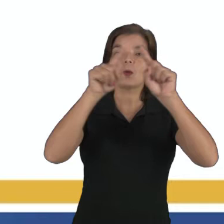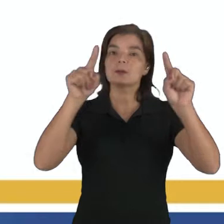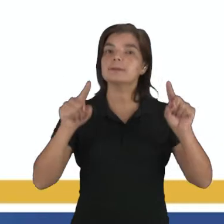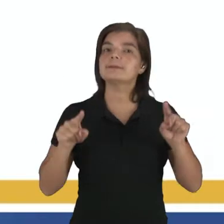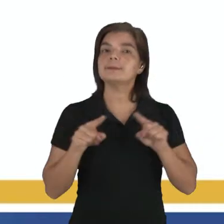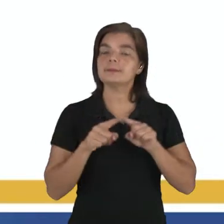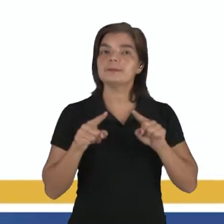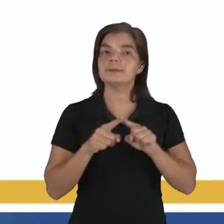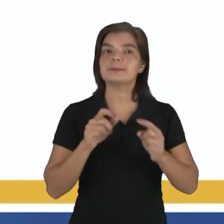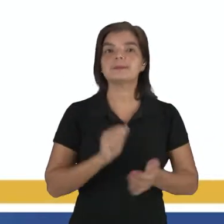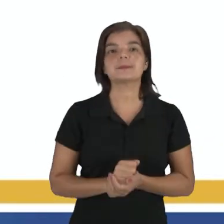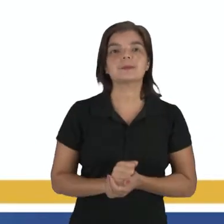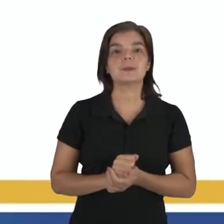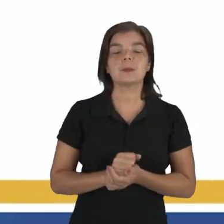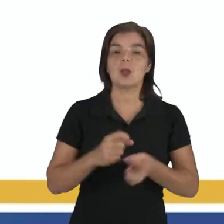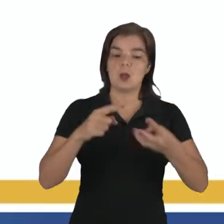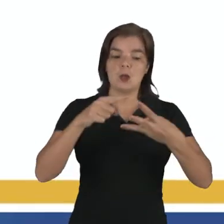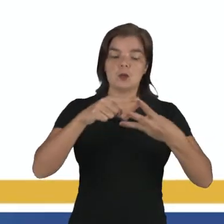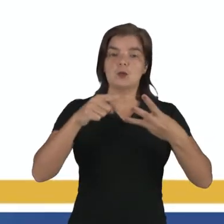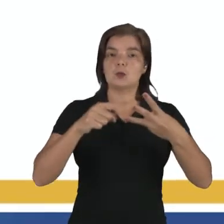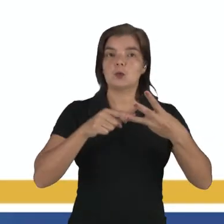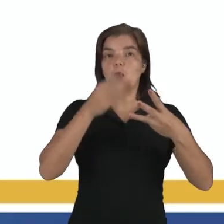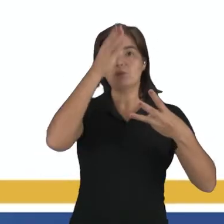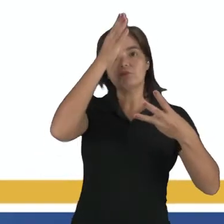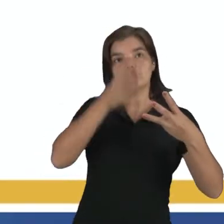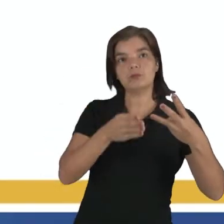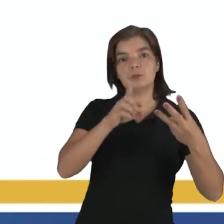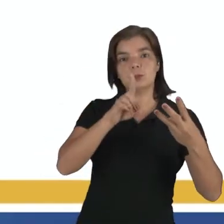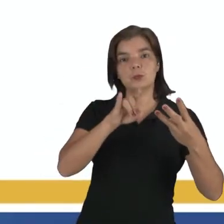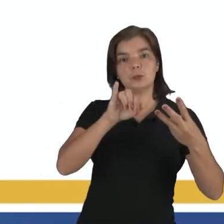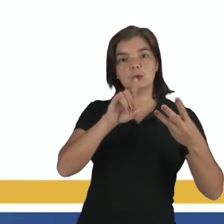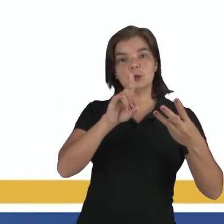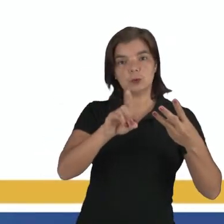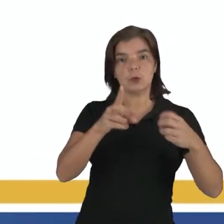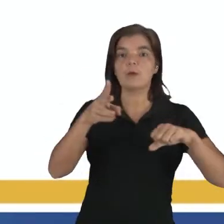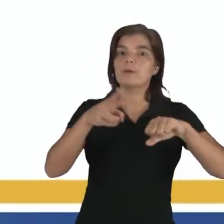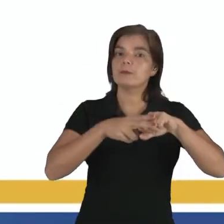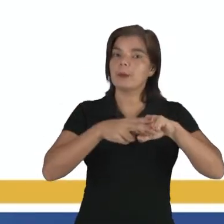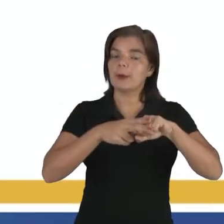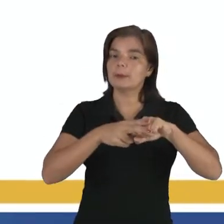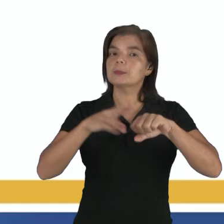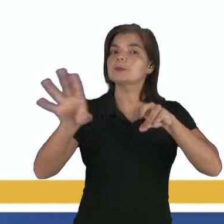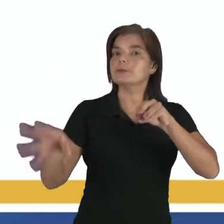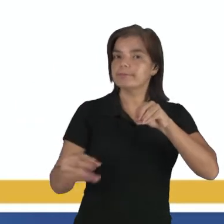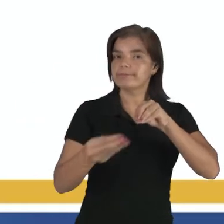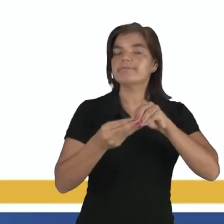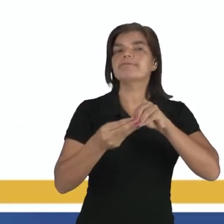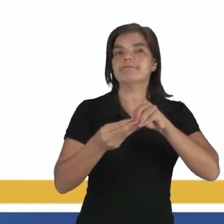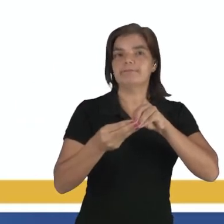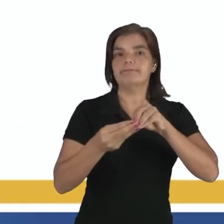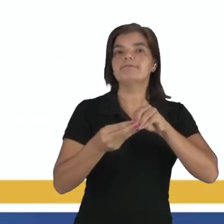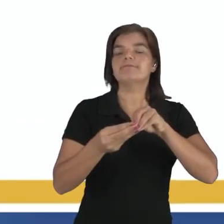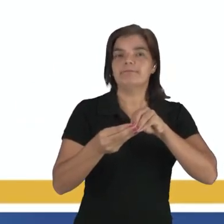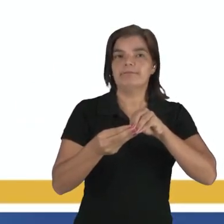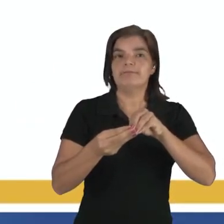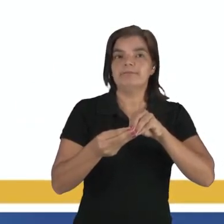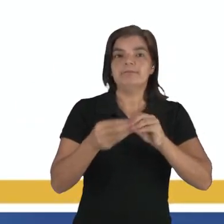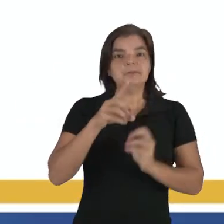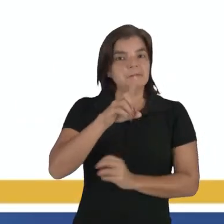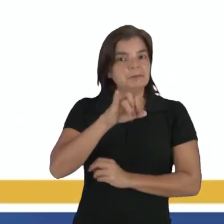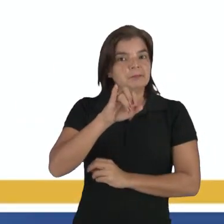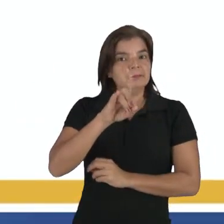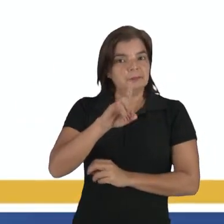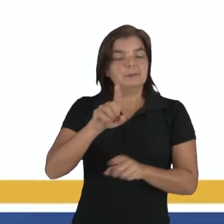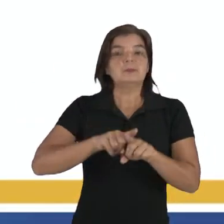para vocês. Ele está dividido em 3 partes. A primeira parte é o teu verbo auxiliar, o did. Did é o